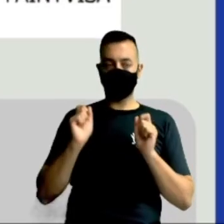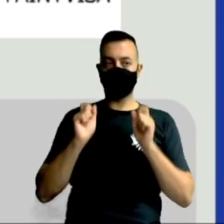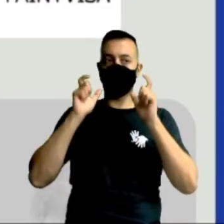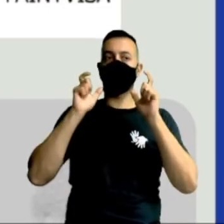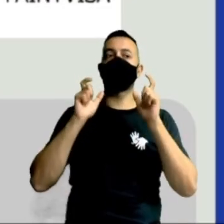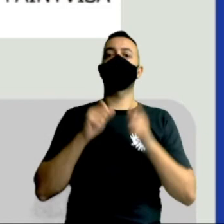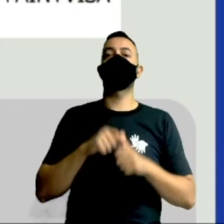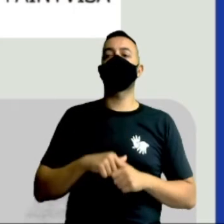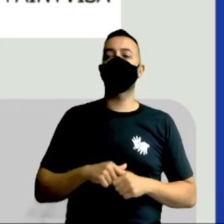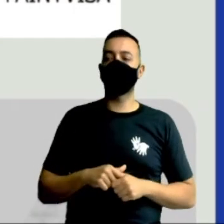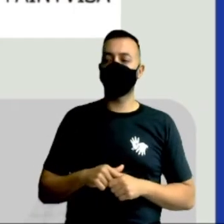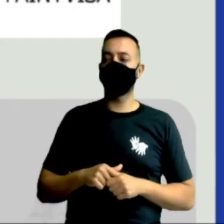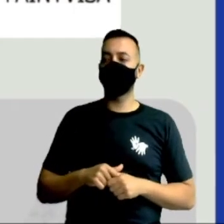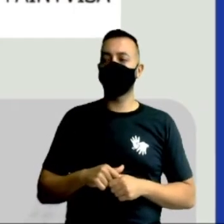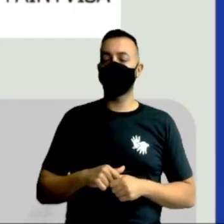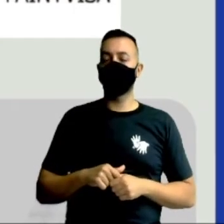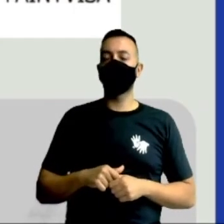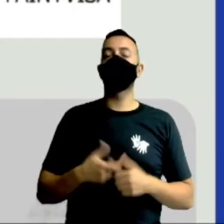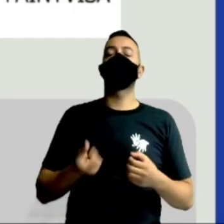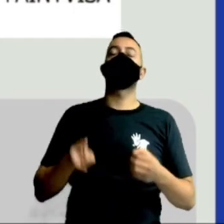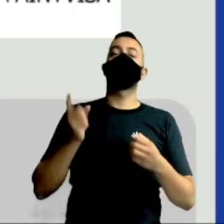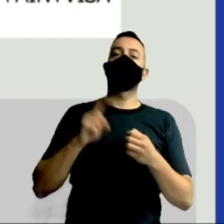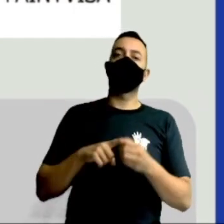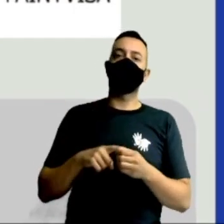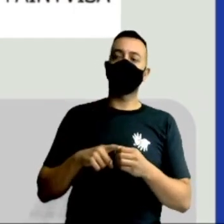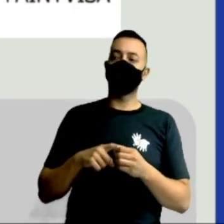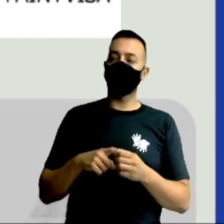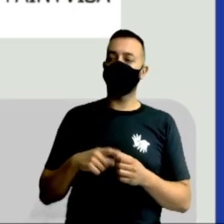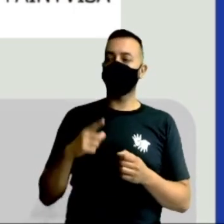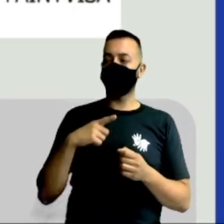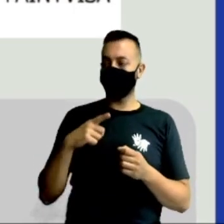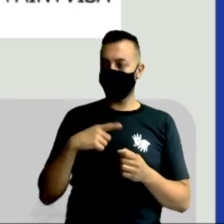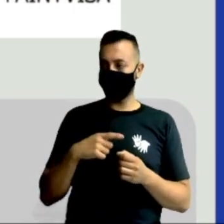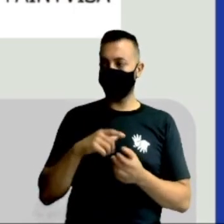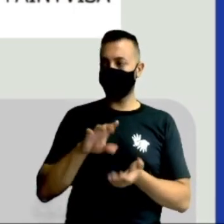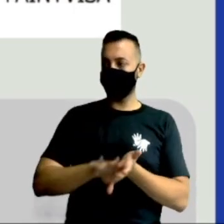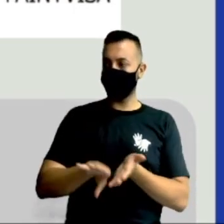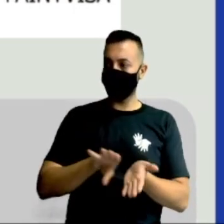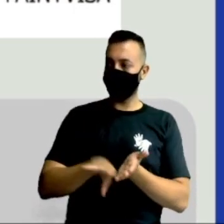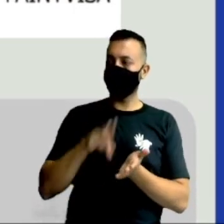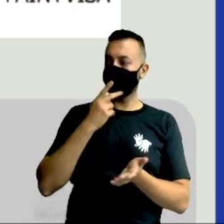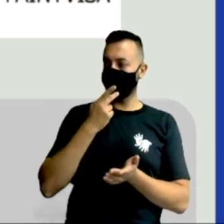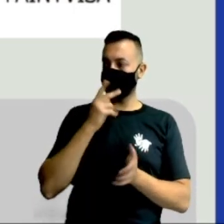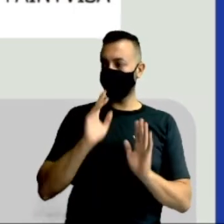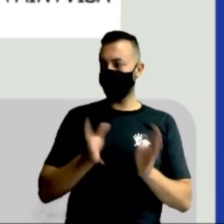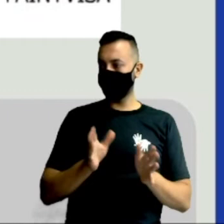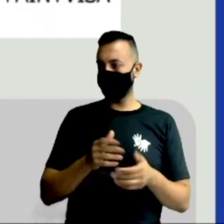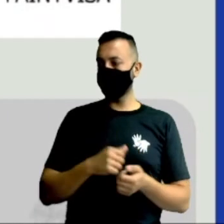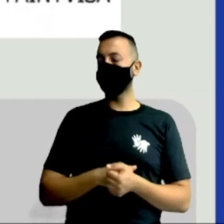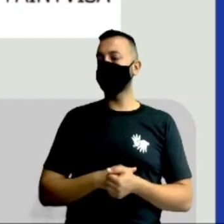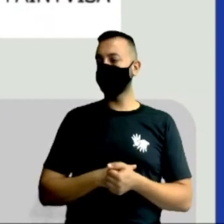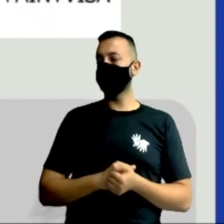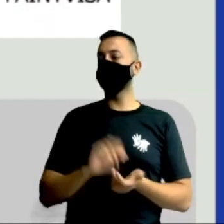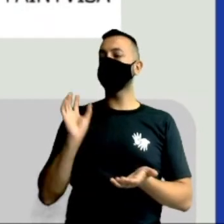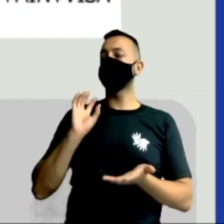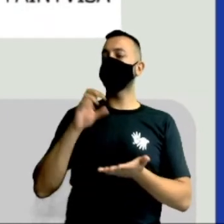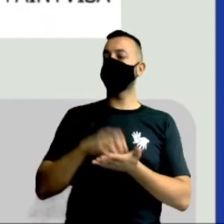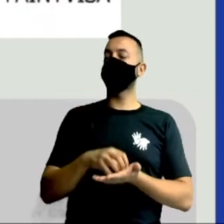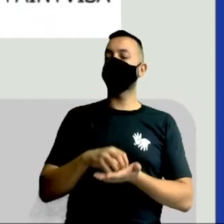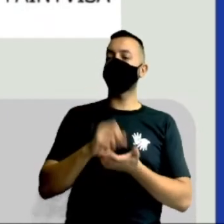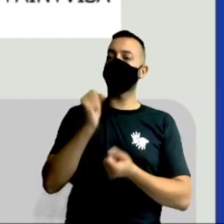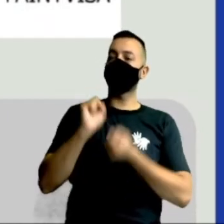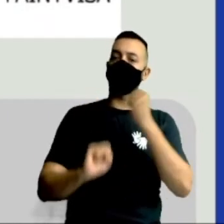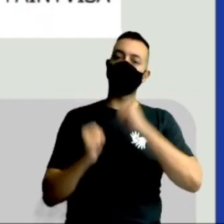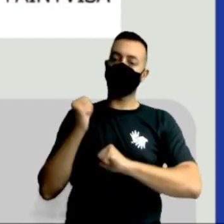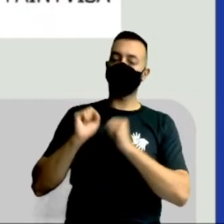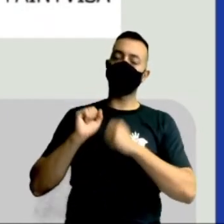nisso aí. E voltando aqui, olha, sobre as agências bancárias que a gente viu, né? Então o polo industrial de Vitória